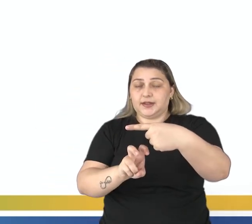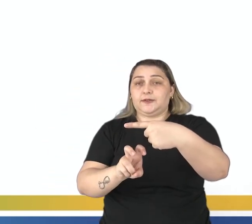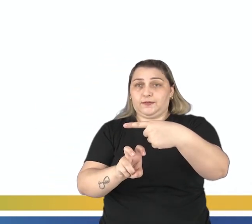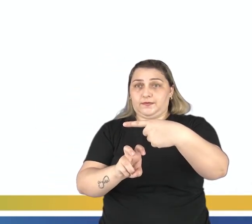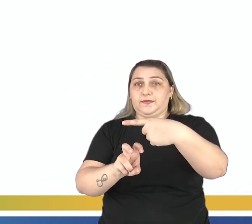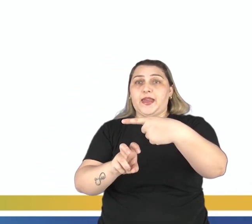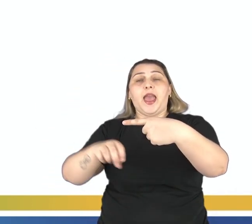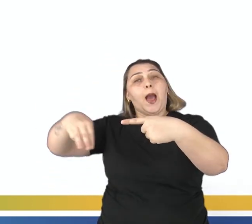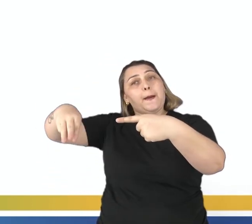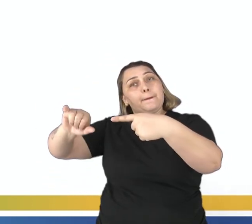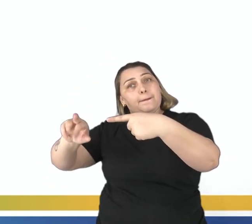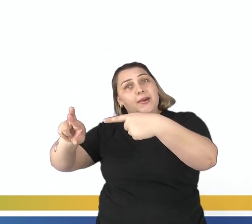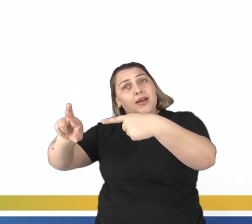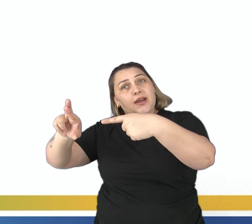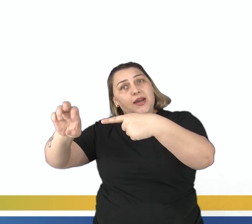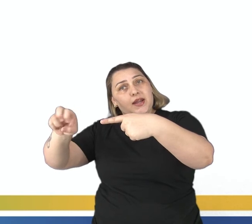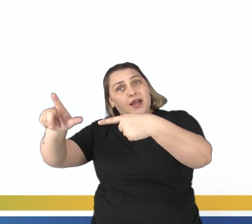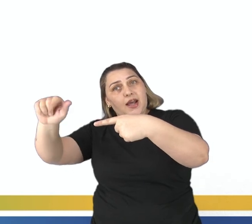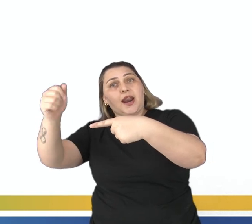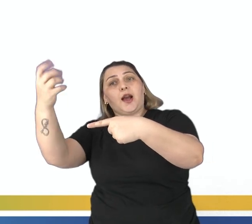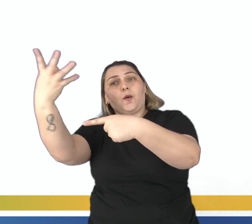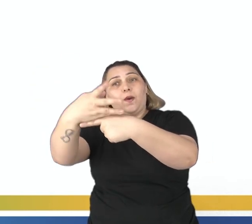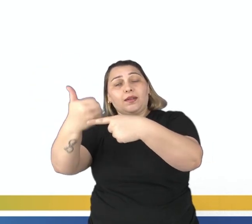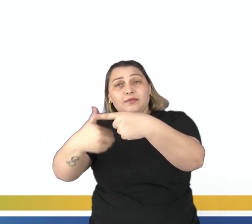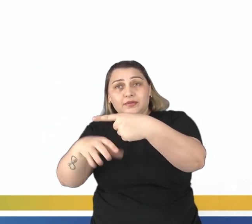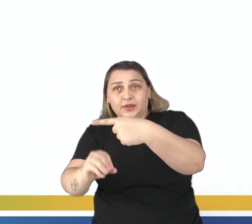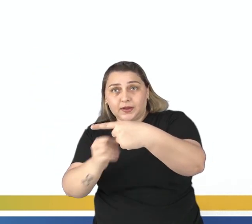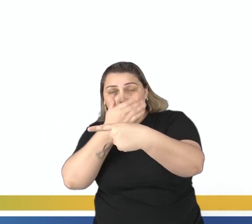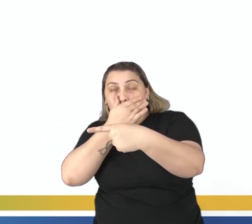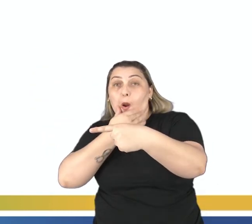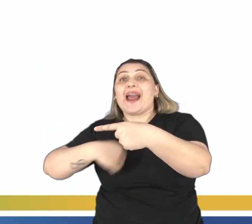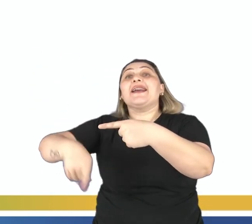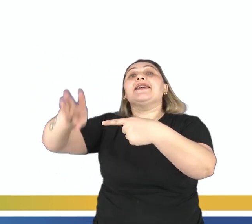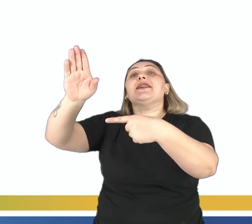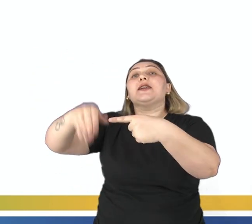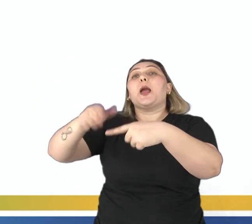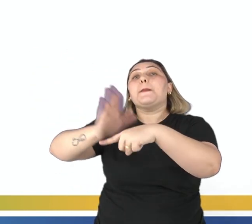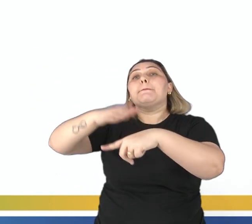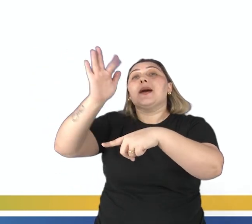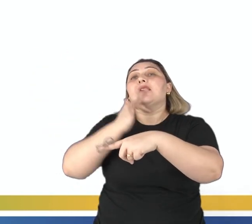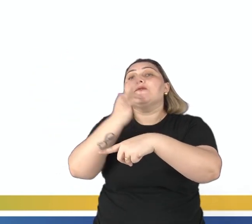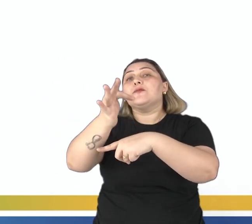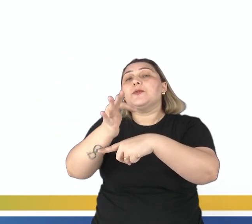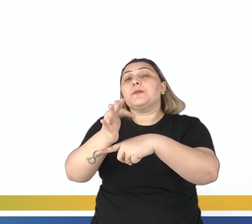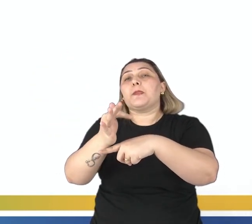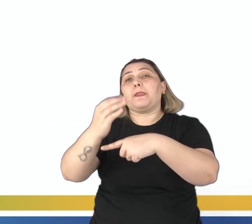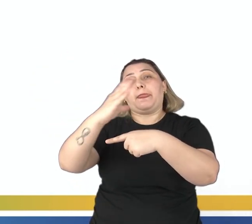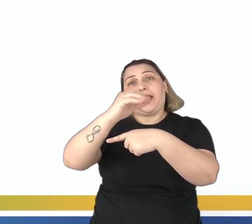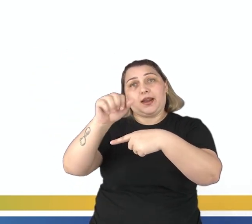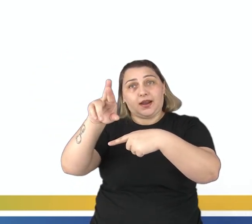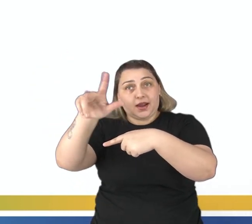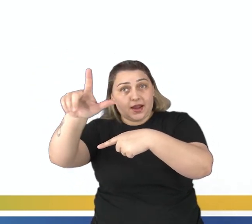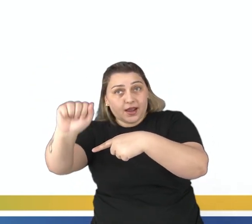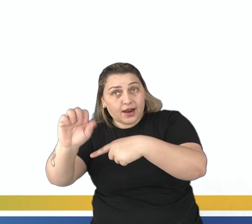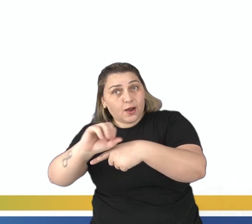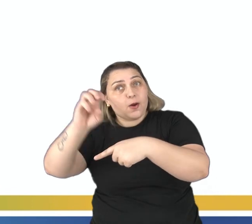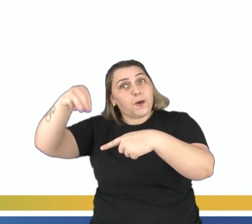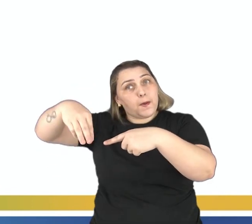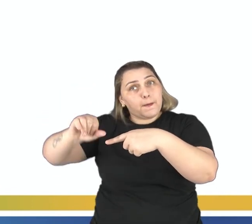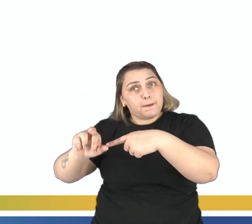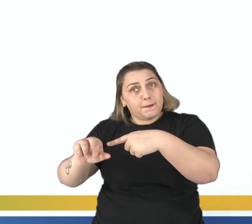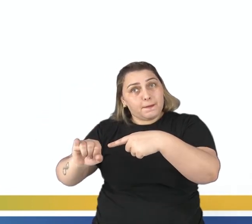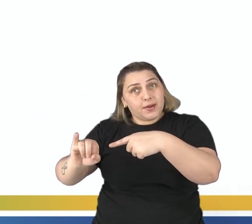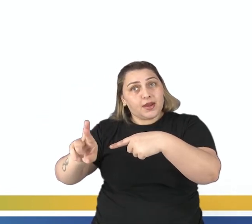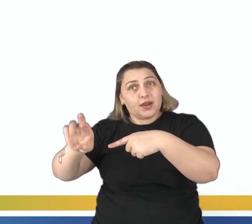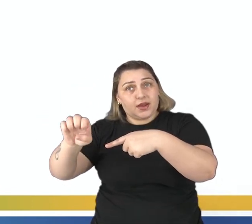delas, enquanto Mirella colheu 4/10 dela. Quem colheu mais flores? Foi Carla ou foi Mirella? Então,